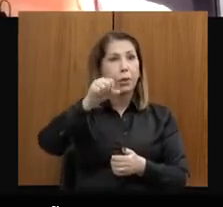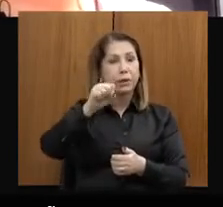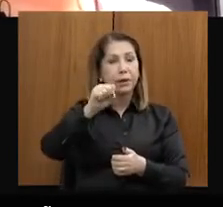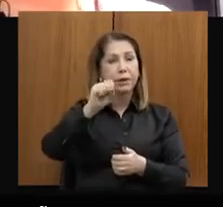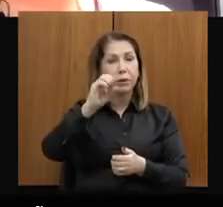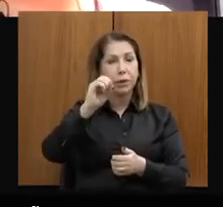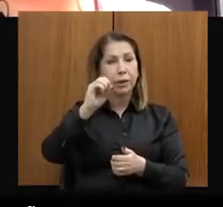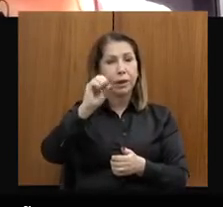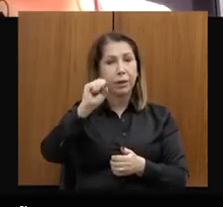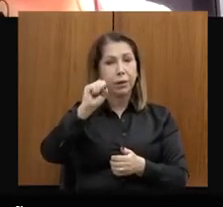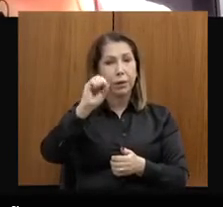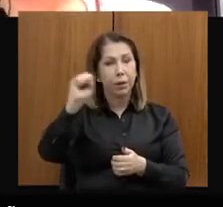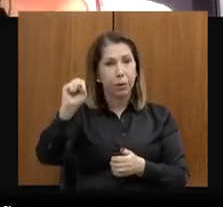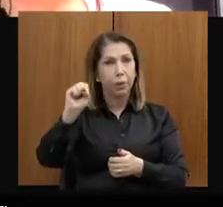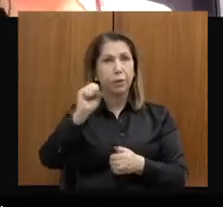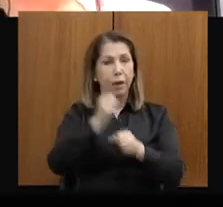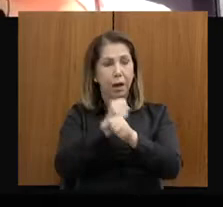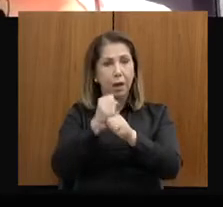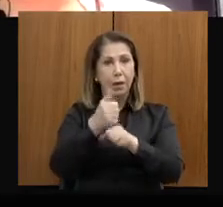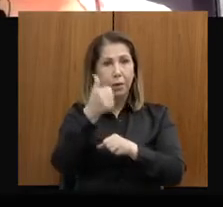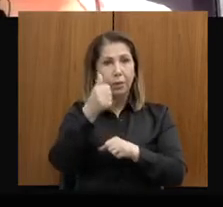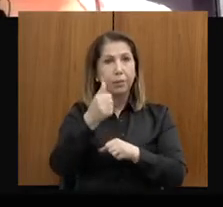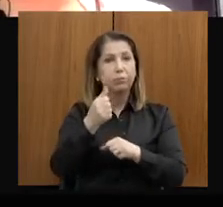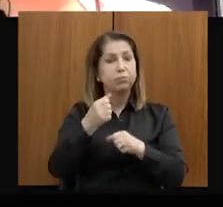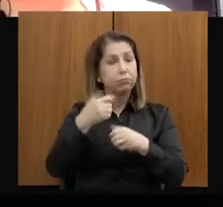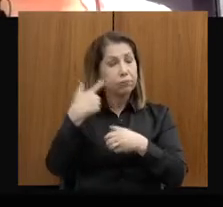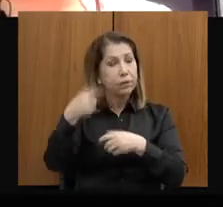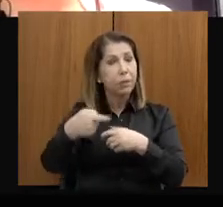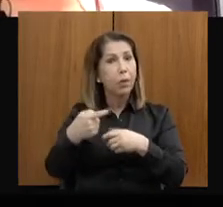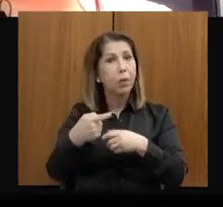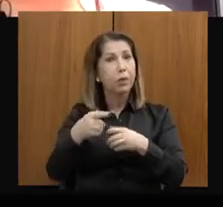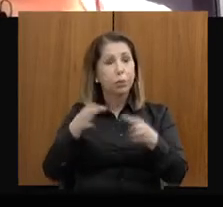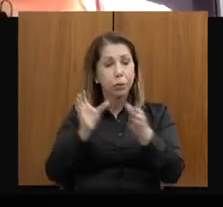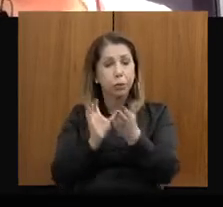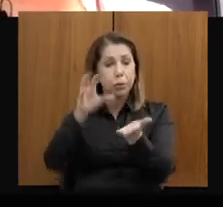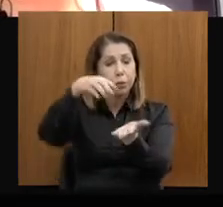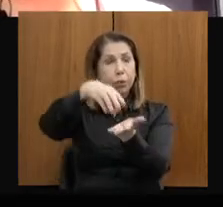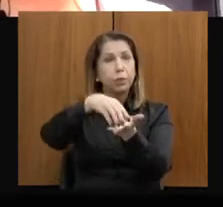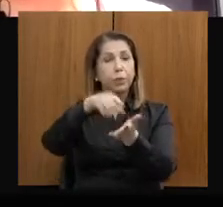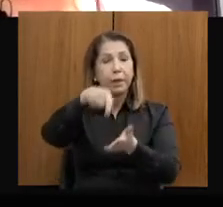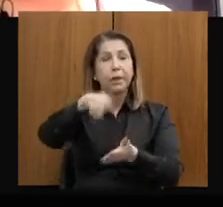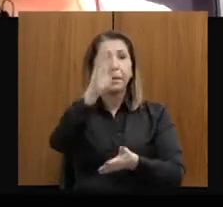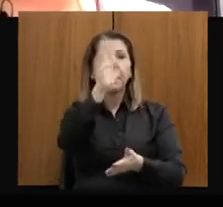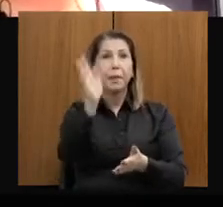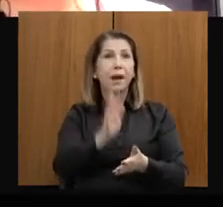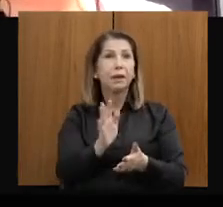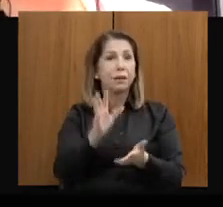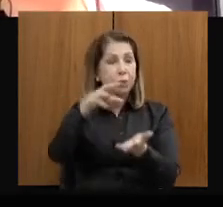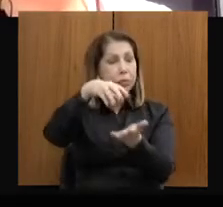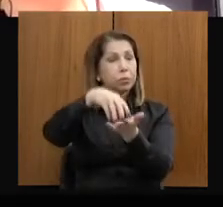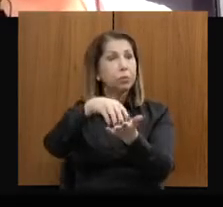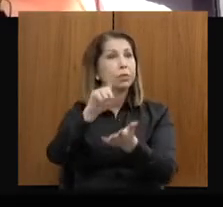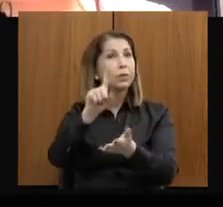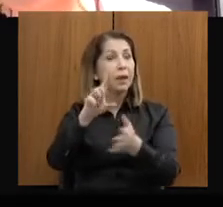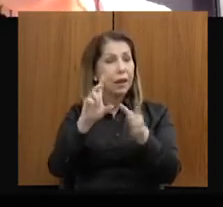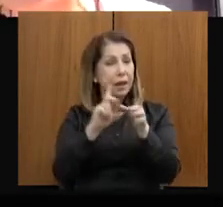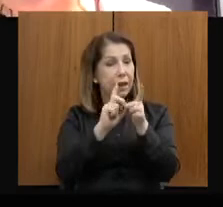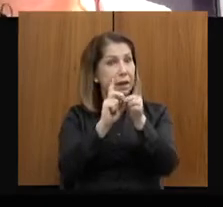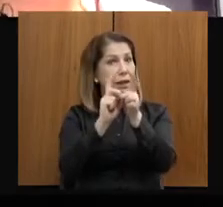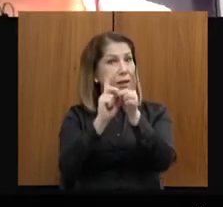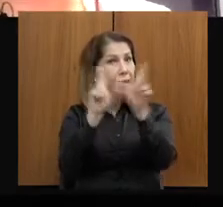poucos anos depois e poucos anos também já instituída uma república que no Brasil não era uma república exatamente